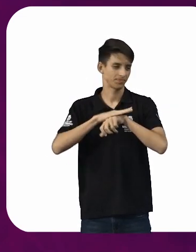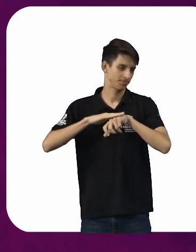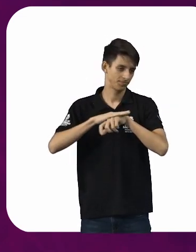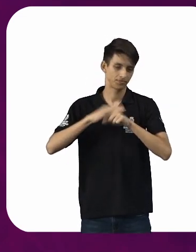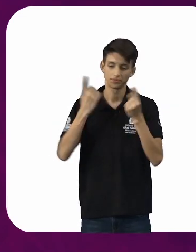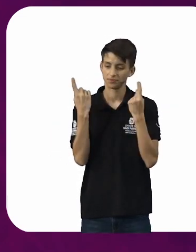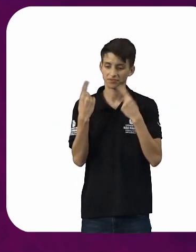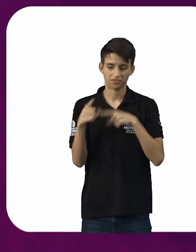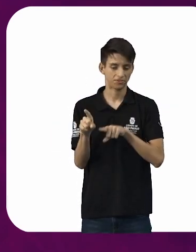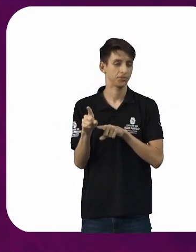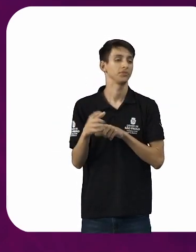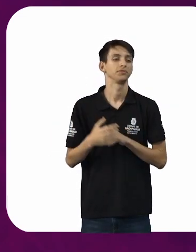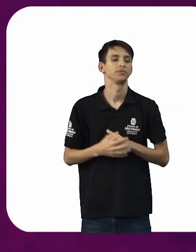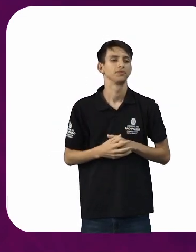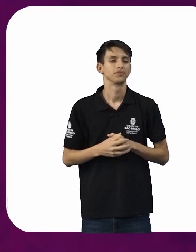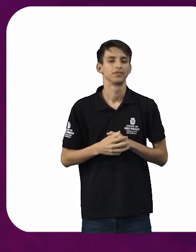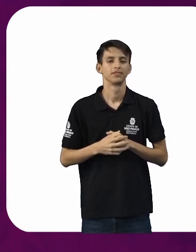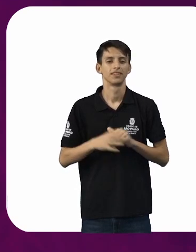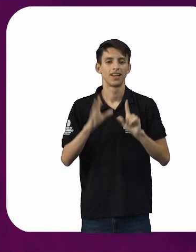e à Discriminação.